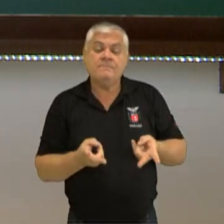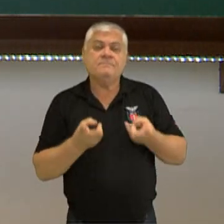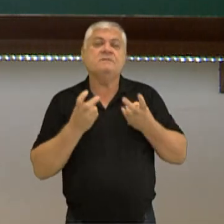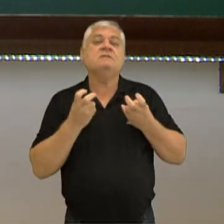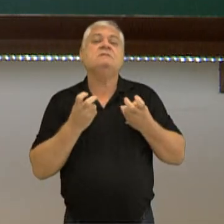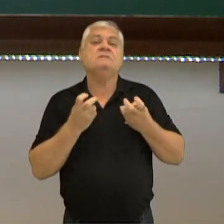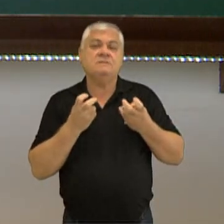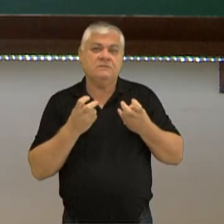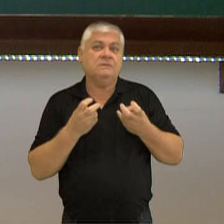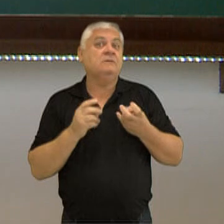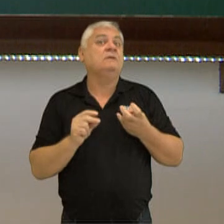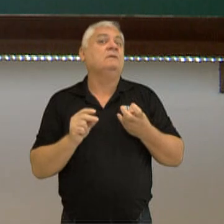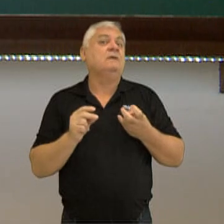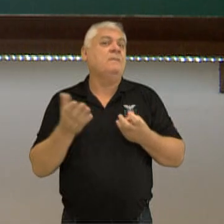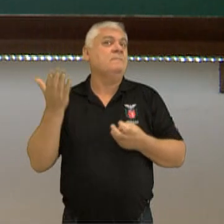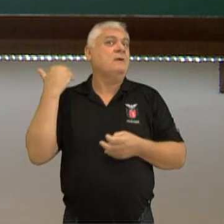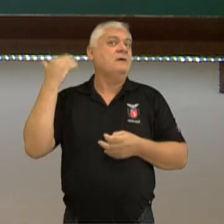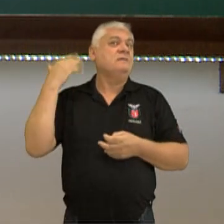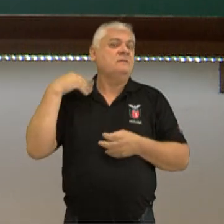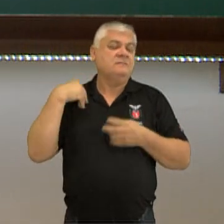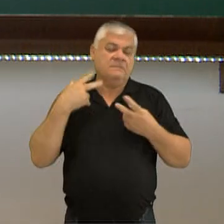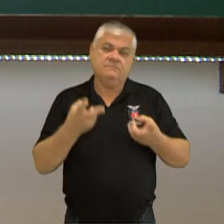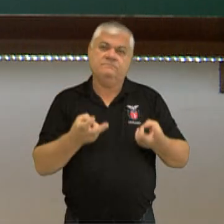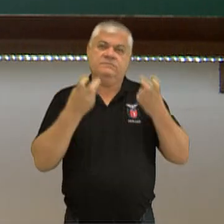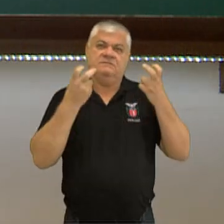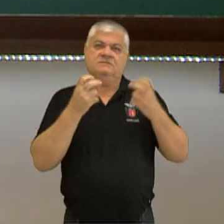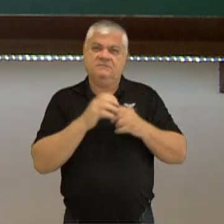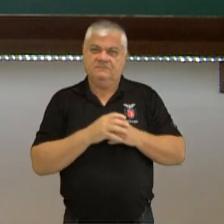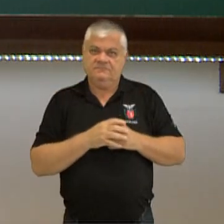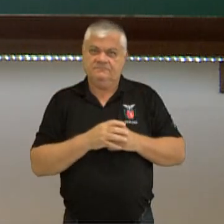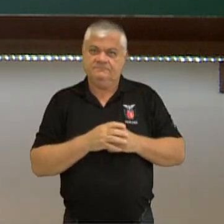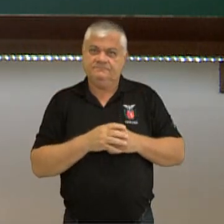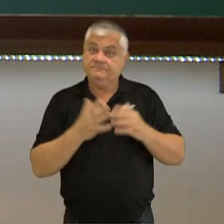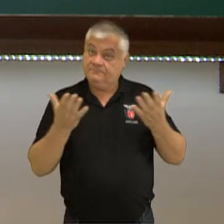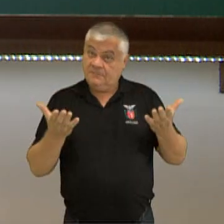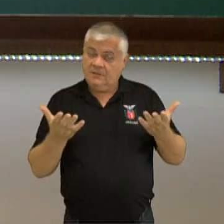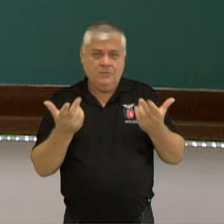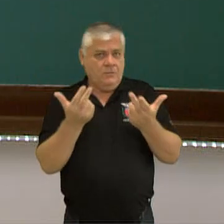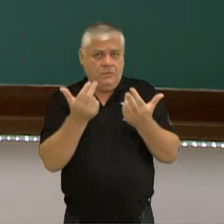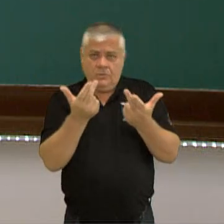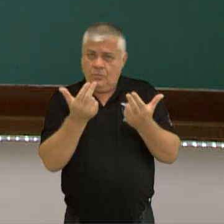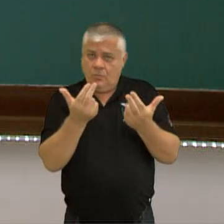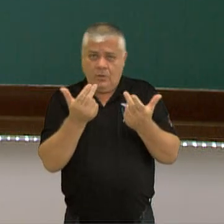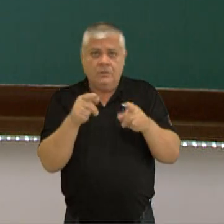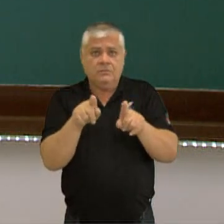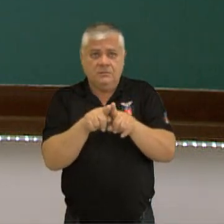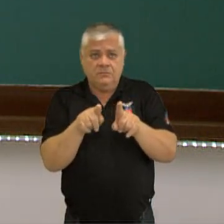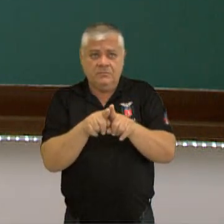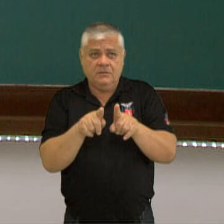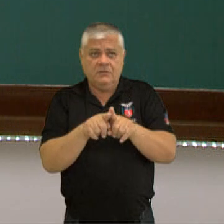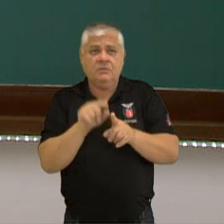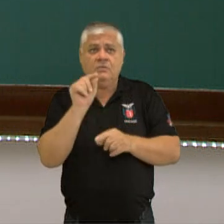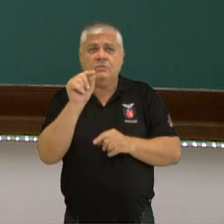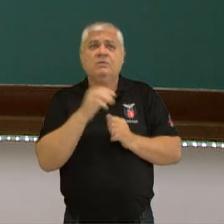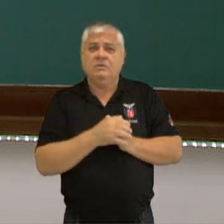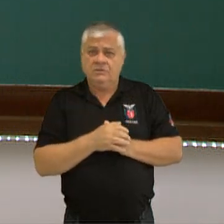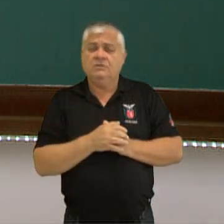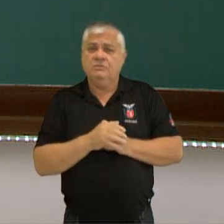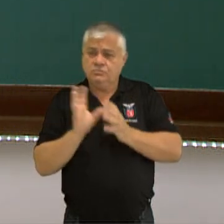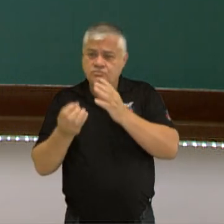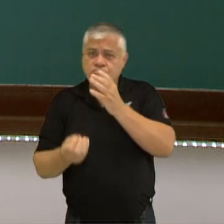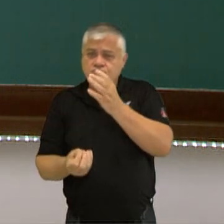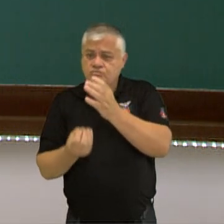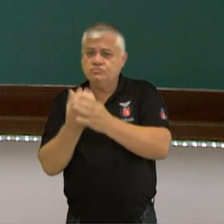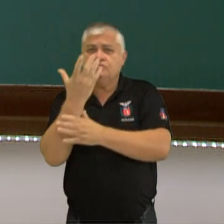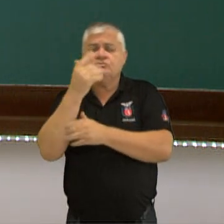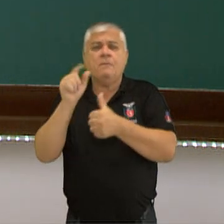percebemos como era o nosso planeta há bilhões de anos atrás. E a mesma coisa serve para o surgimento